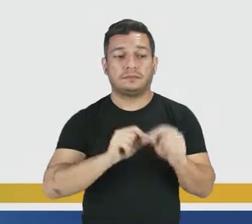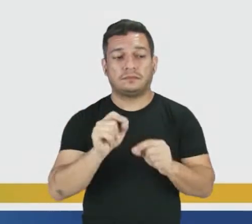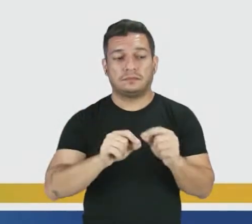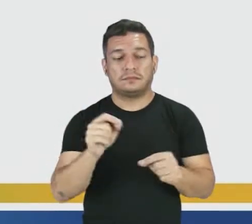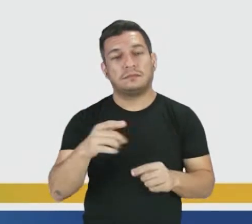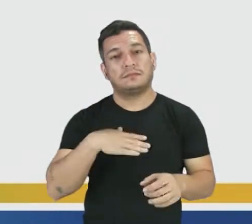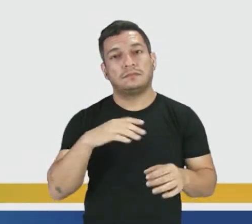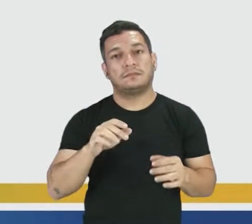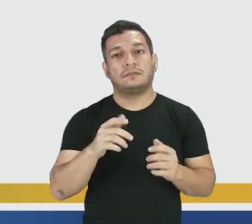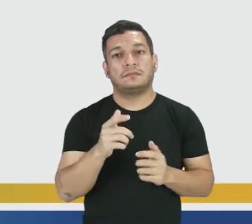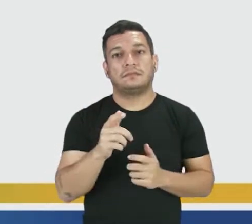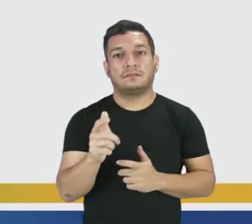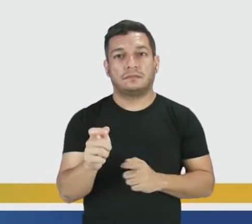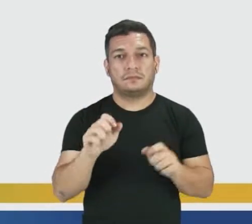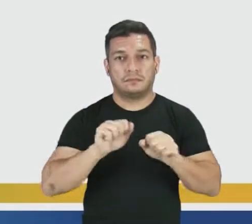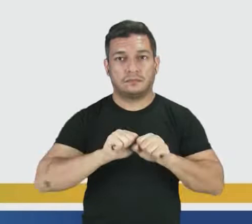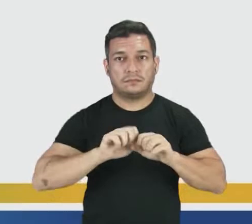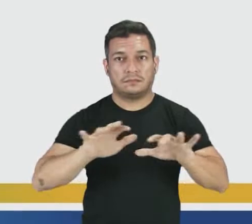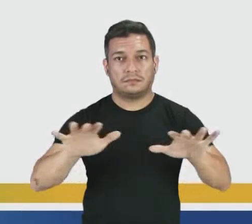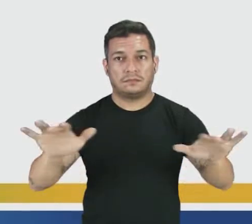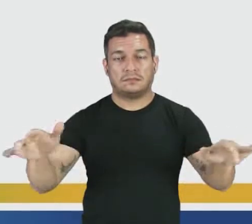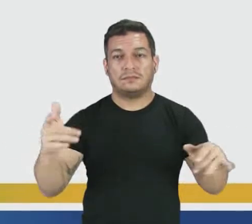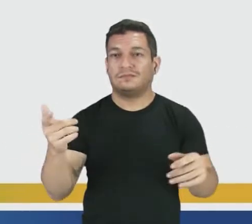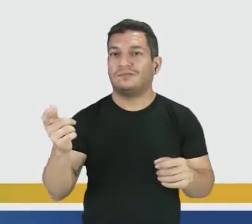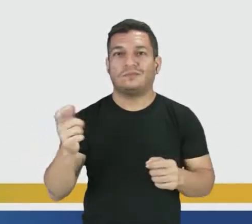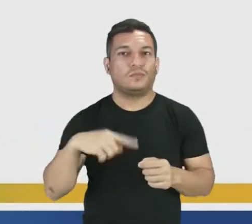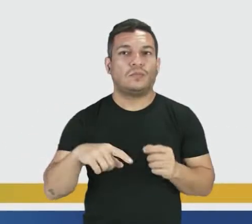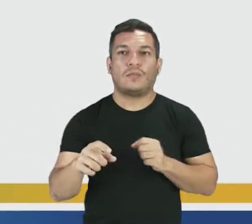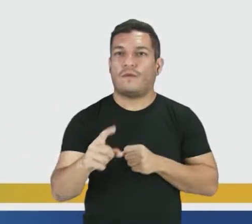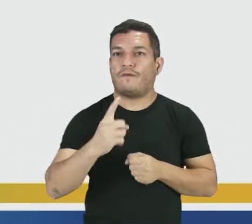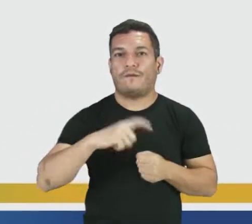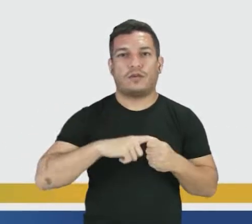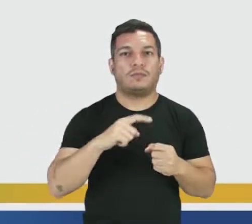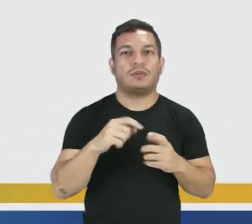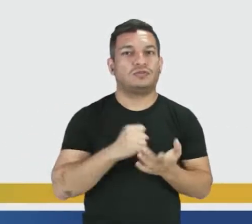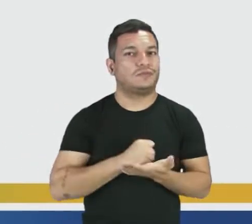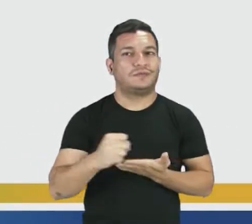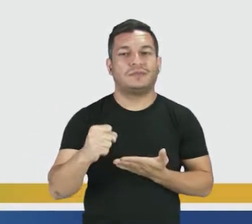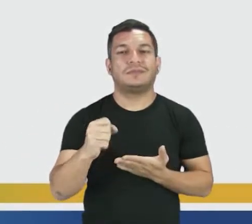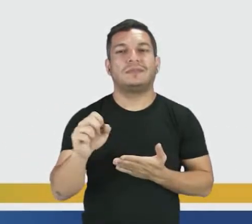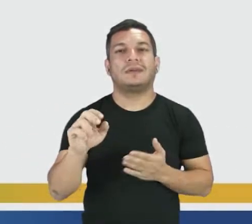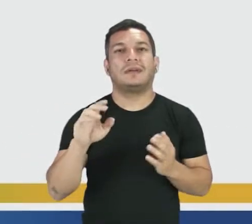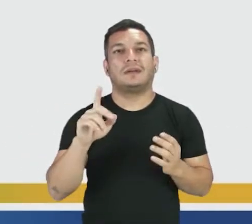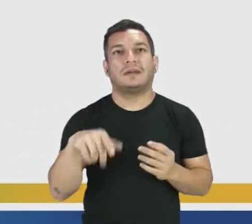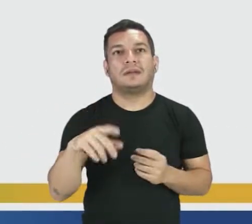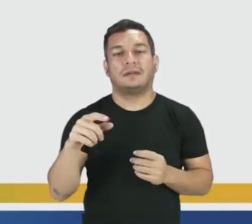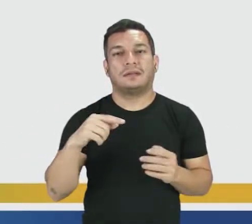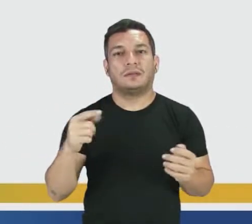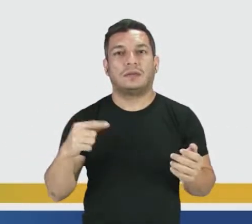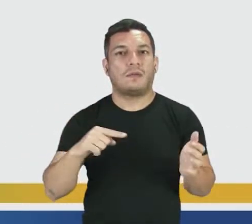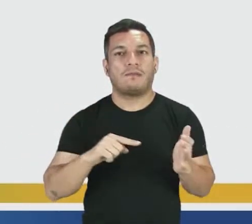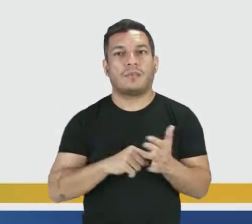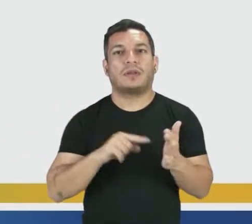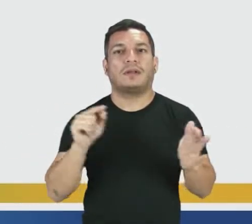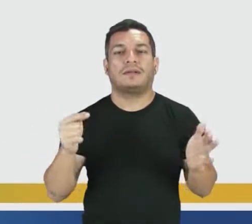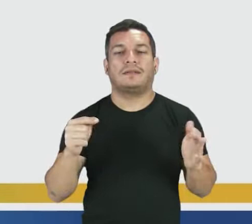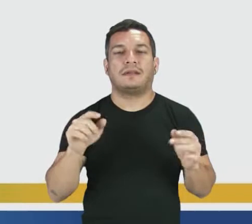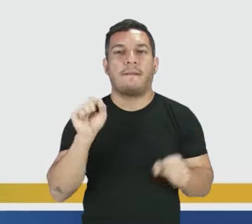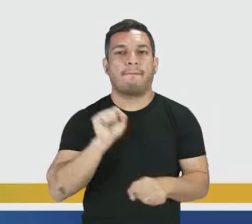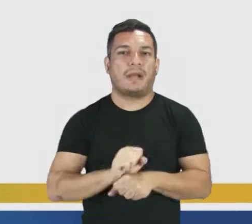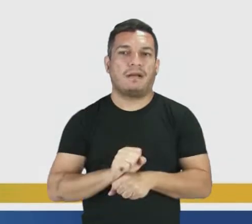é acionado o disparo da bomba, e não tem como voltar mais atrás, porque essa reação ocorre em cadeia. Não tem um botão mais onde você